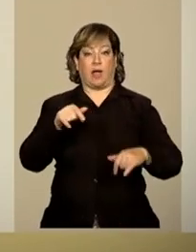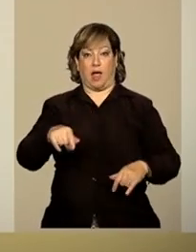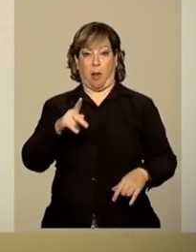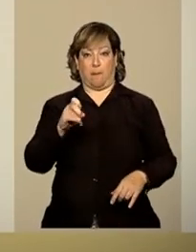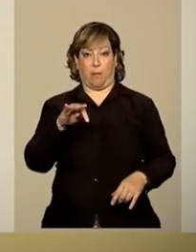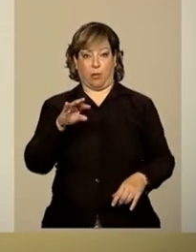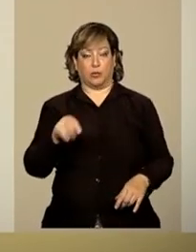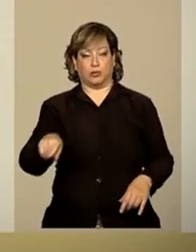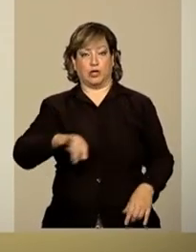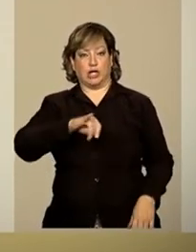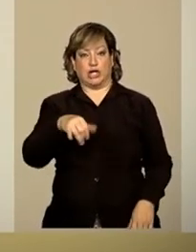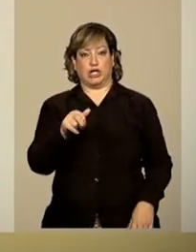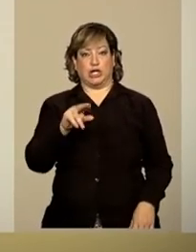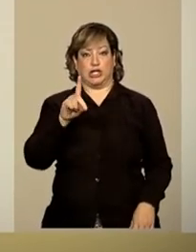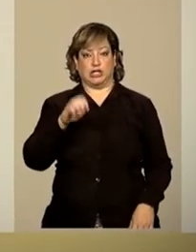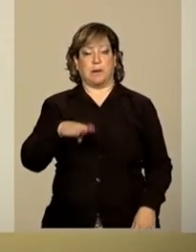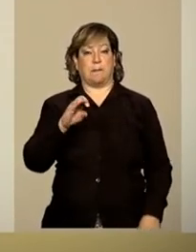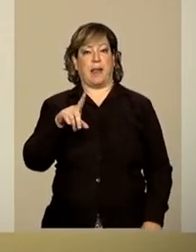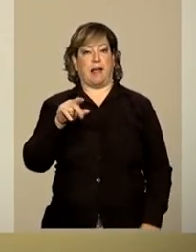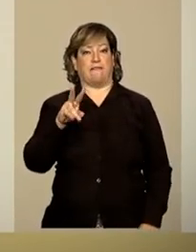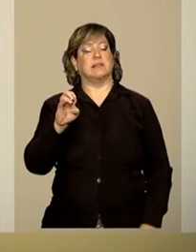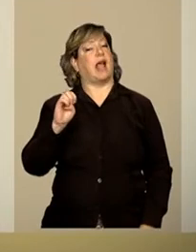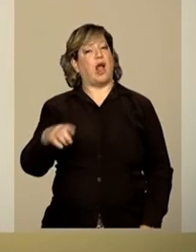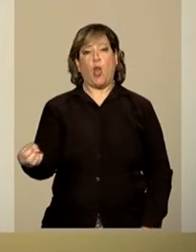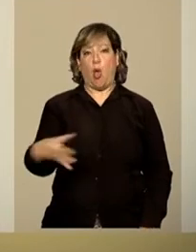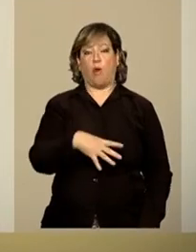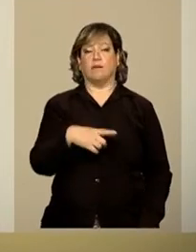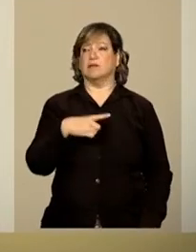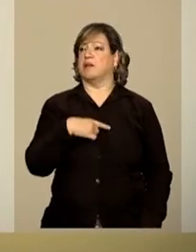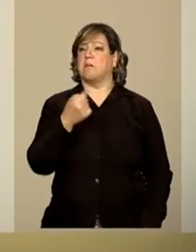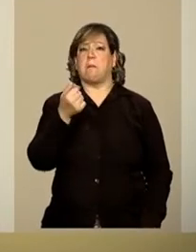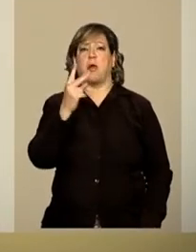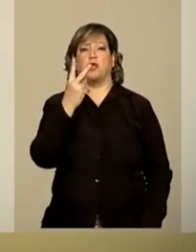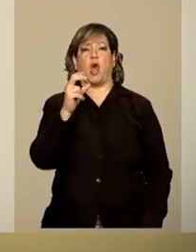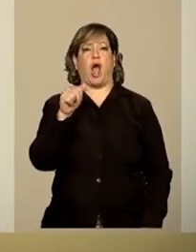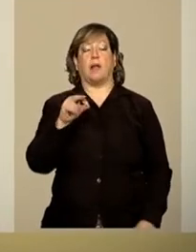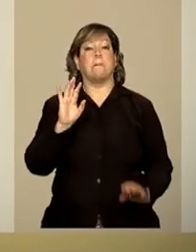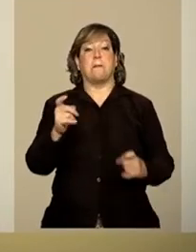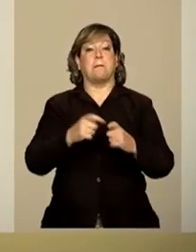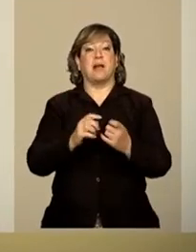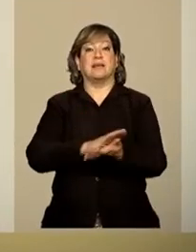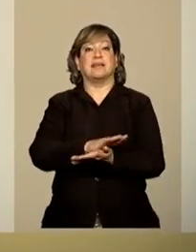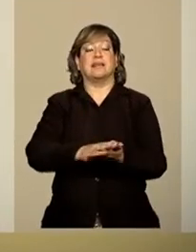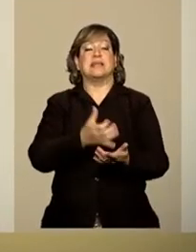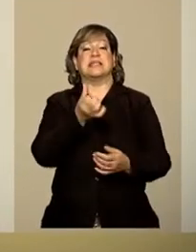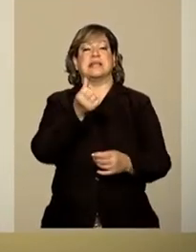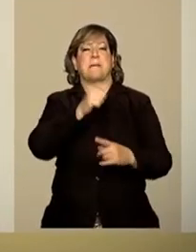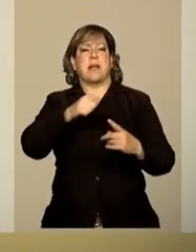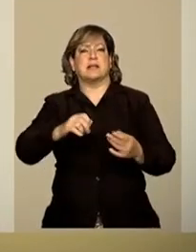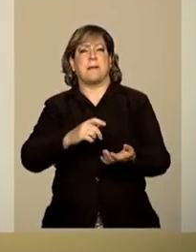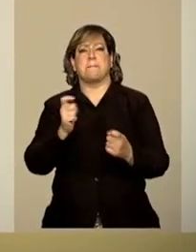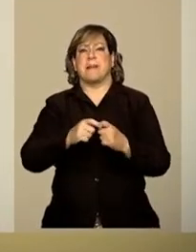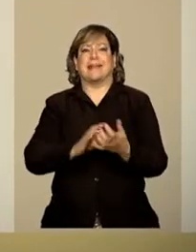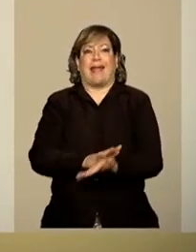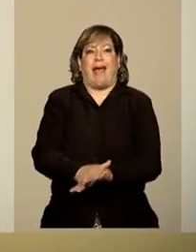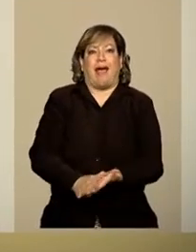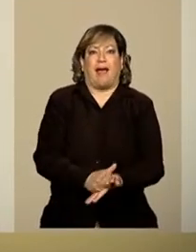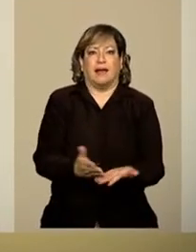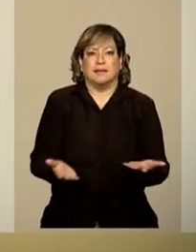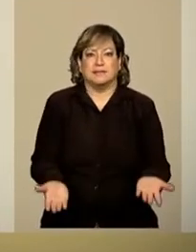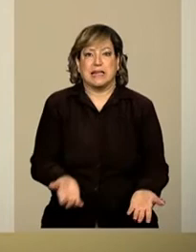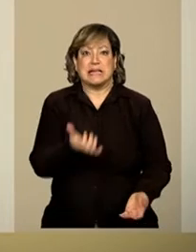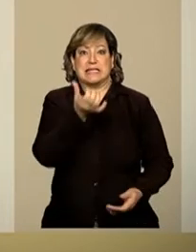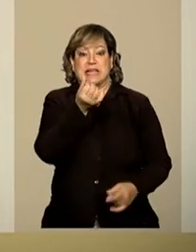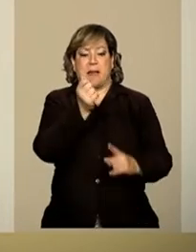posto Jardim Bela Vista é novo tem menos de dois anos mas estava sem médico há seis meses veja bem